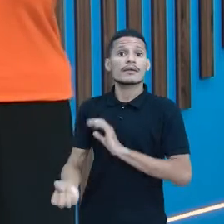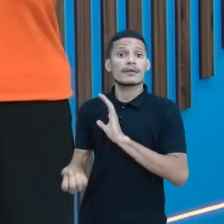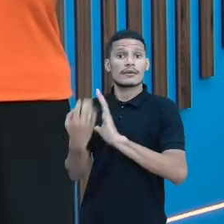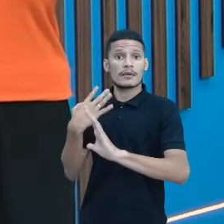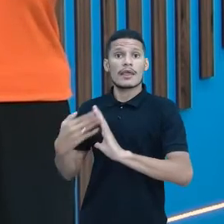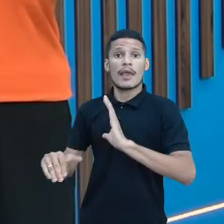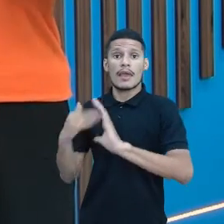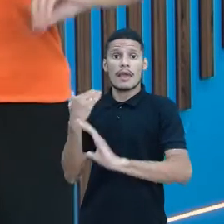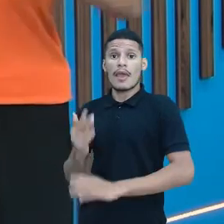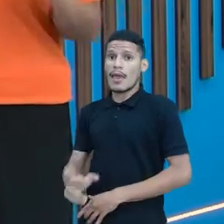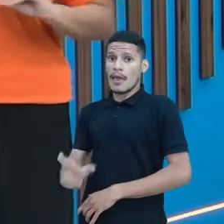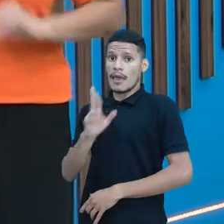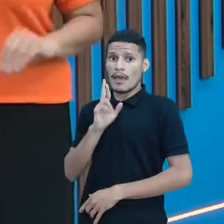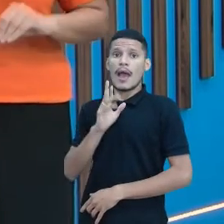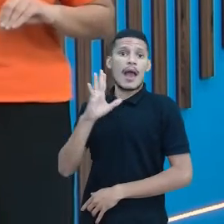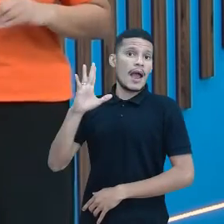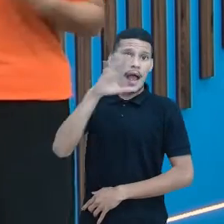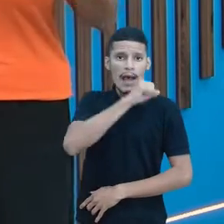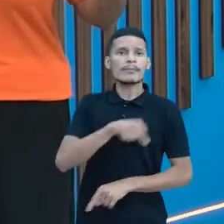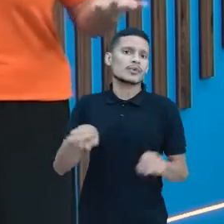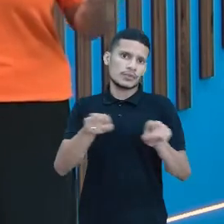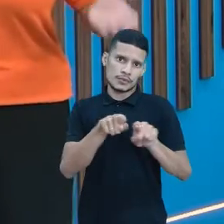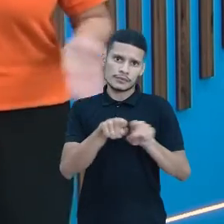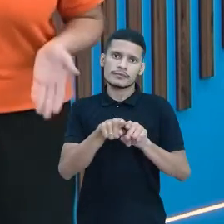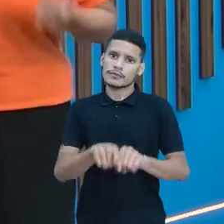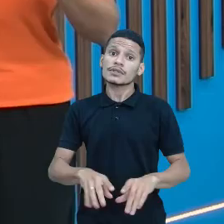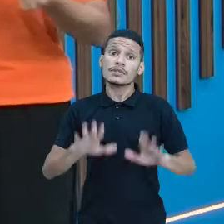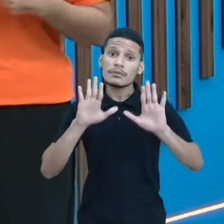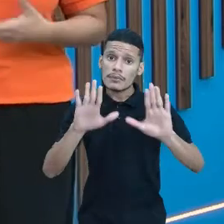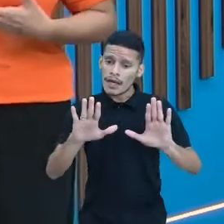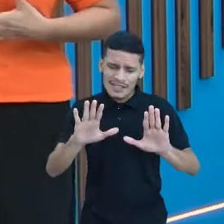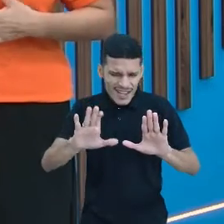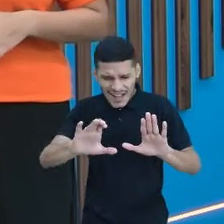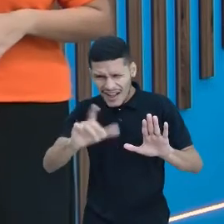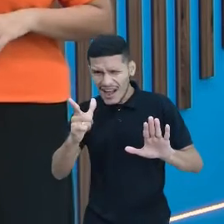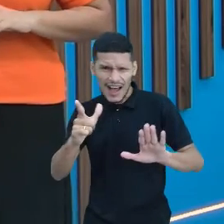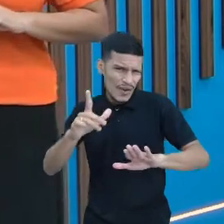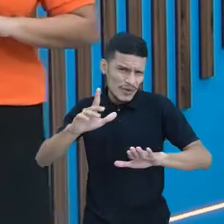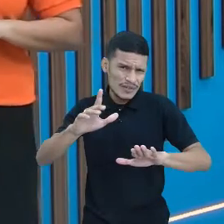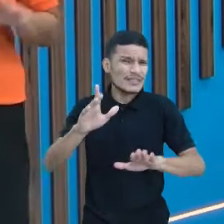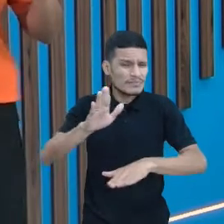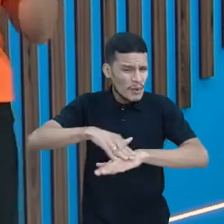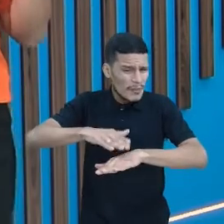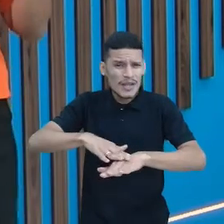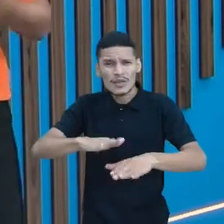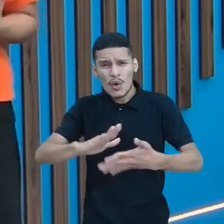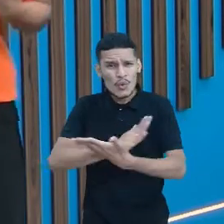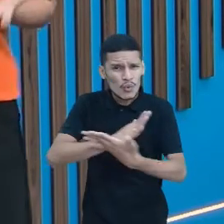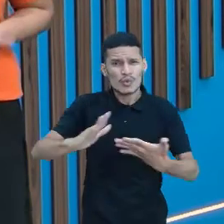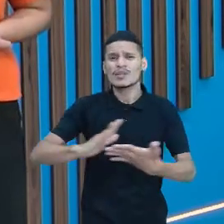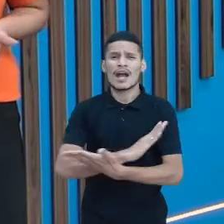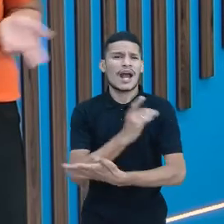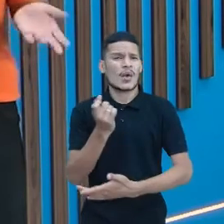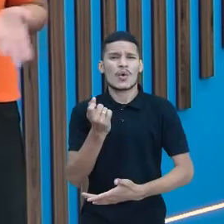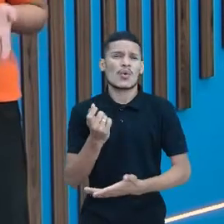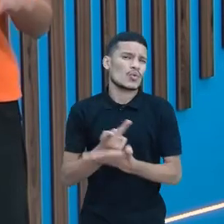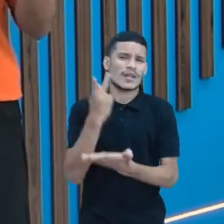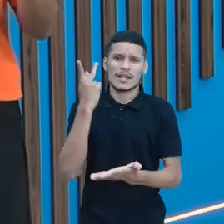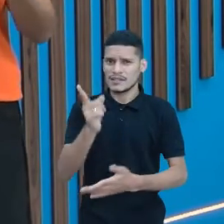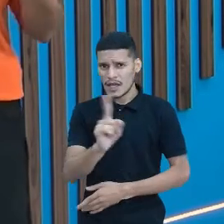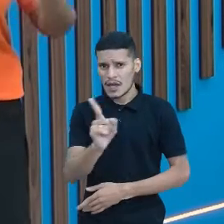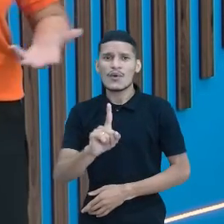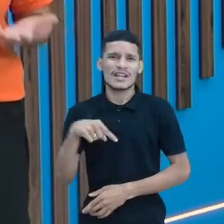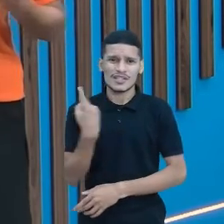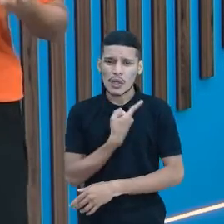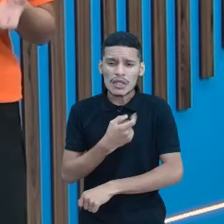responda imediatamente. Claro que às vezes não acontece. E a gente pode levar aquele vácuo, que